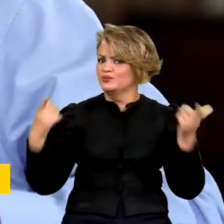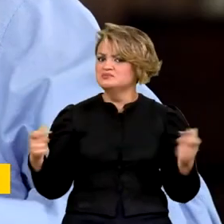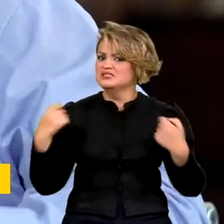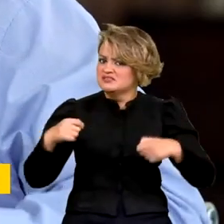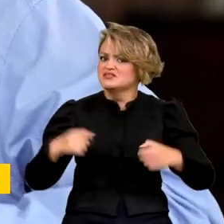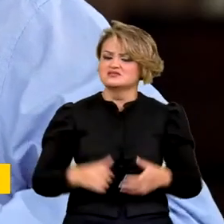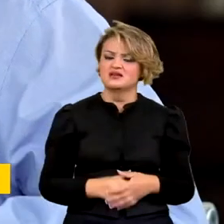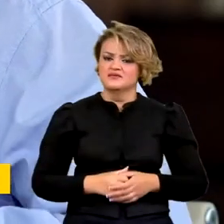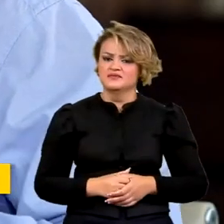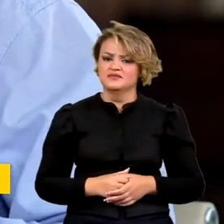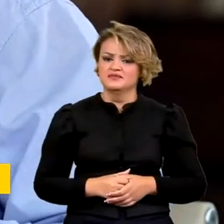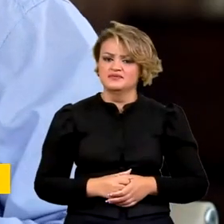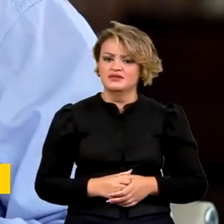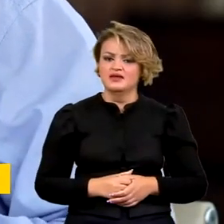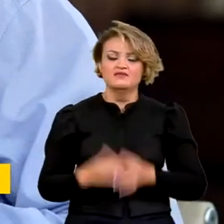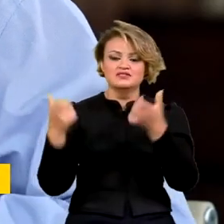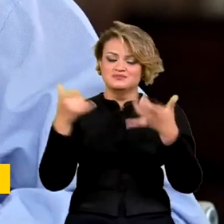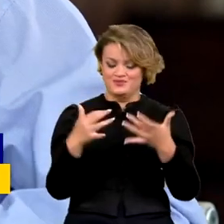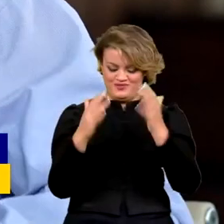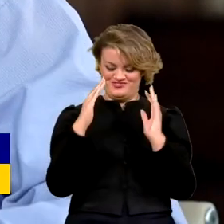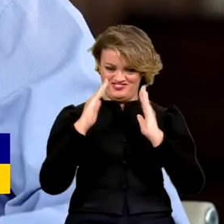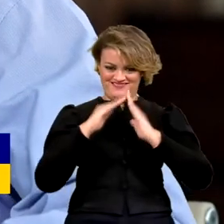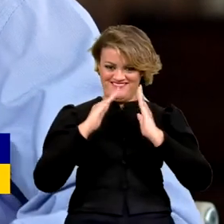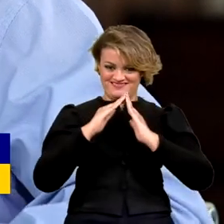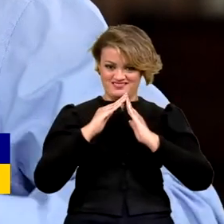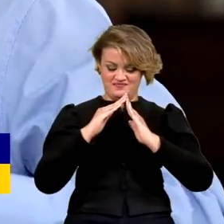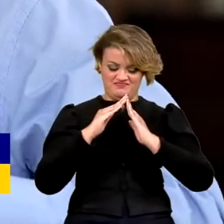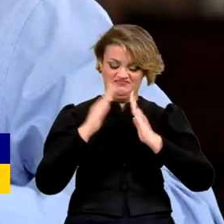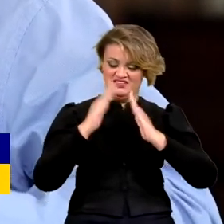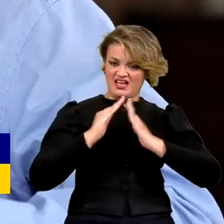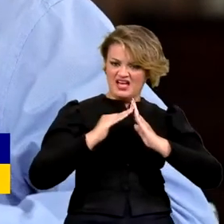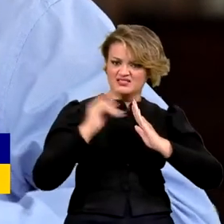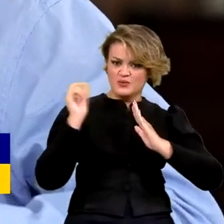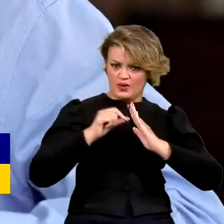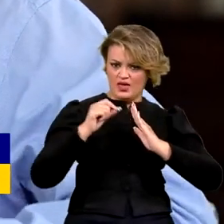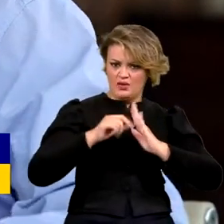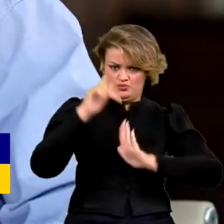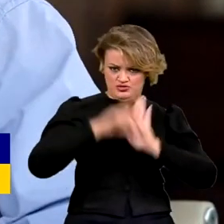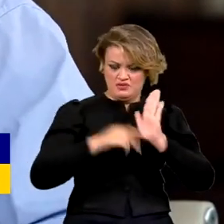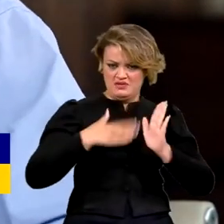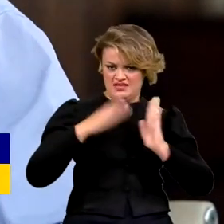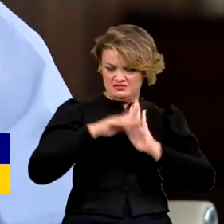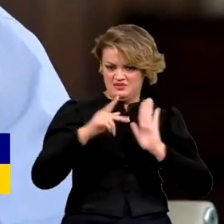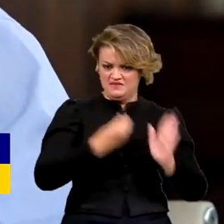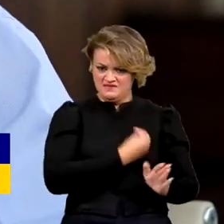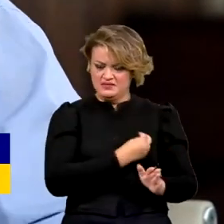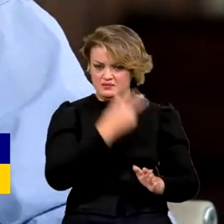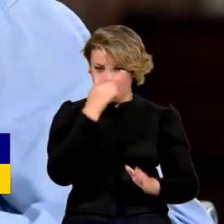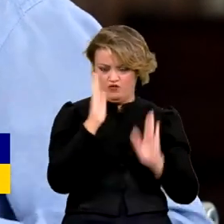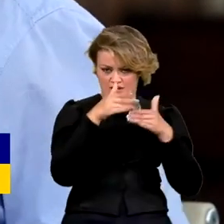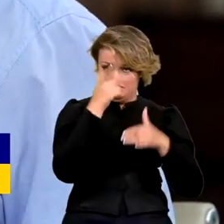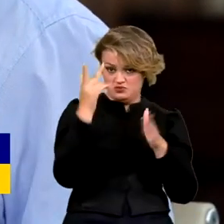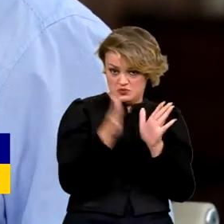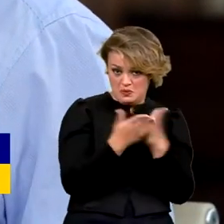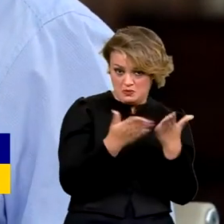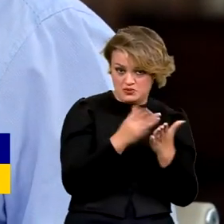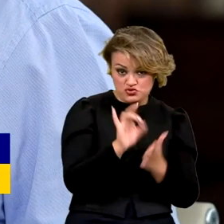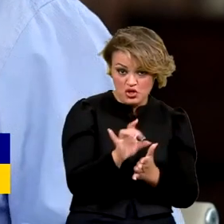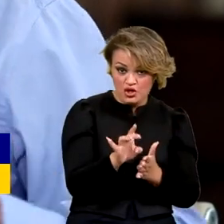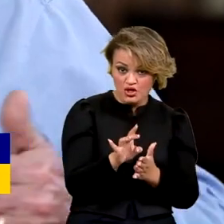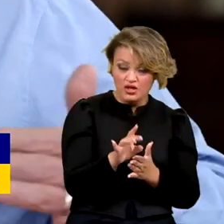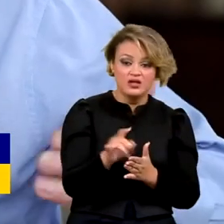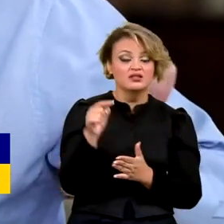não é preciso fazer não apenas dormir a casa da minha vida para as pessoas mais pobres vamos fazer minha casa minha vida para classe média